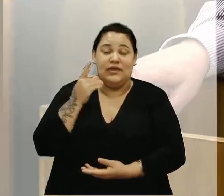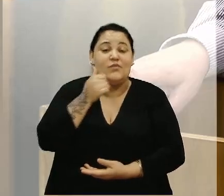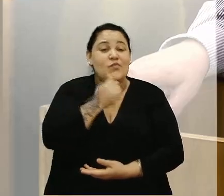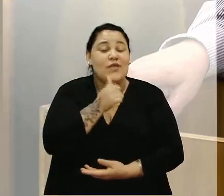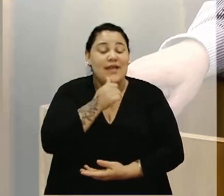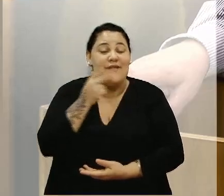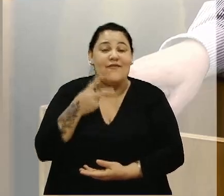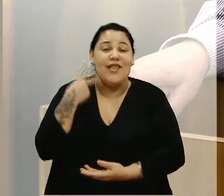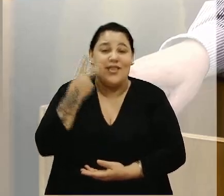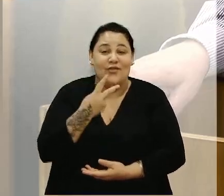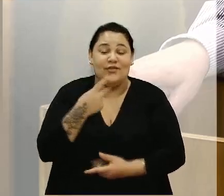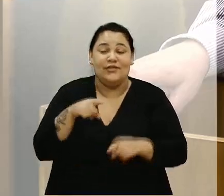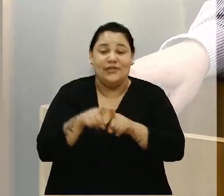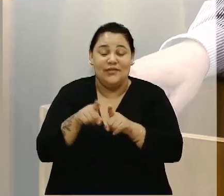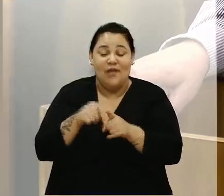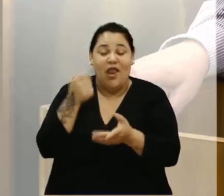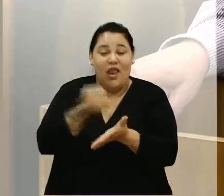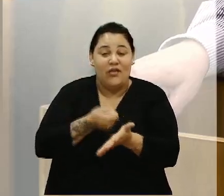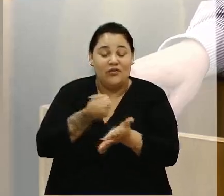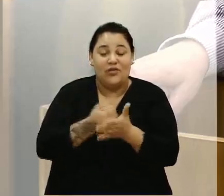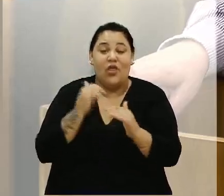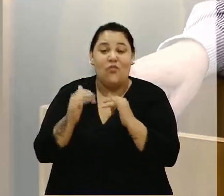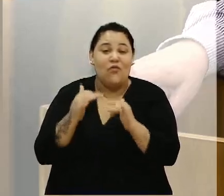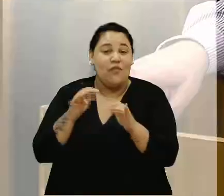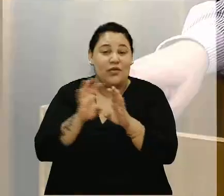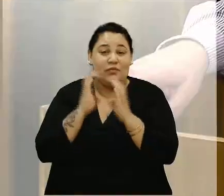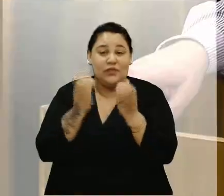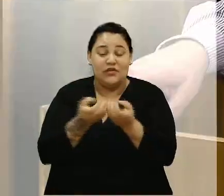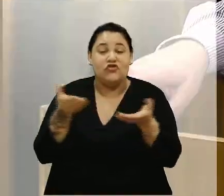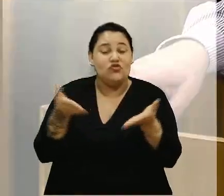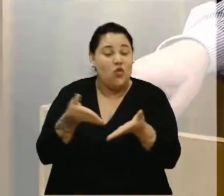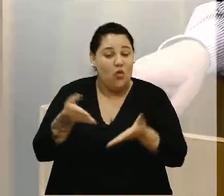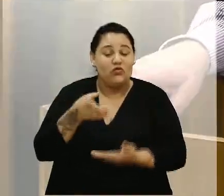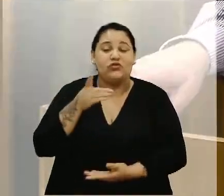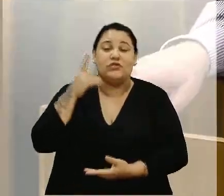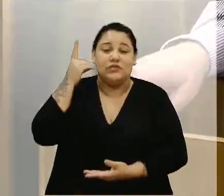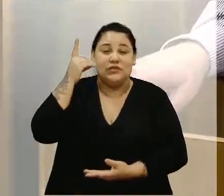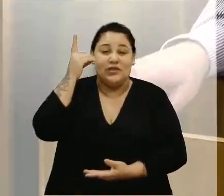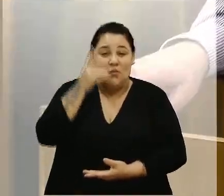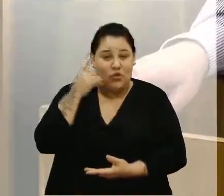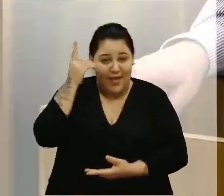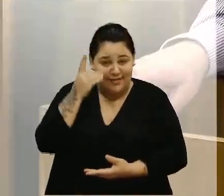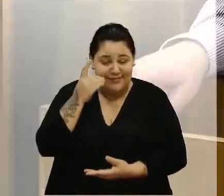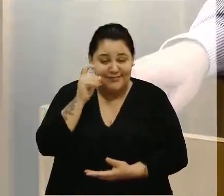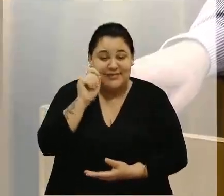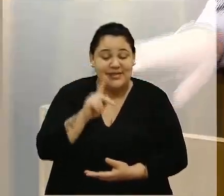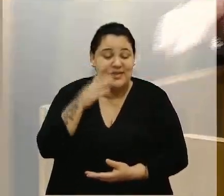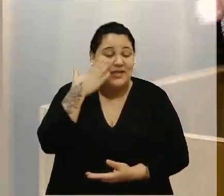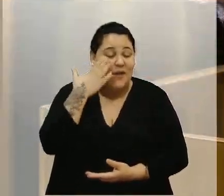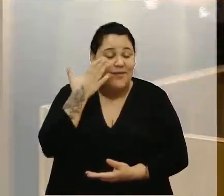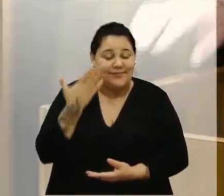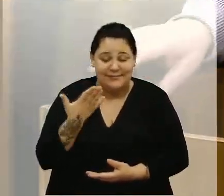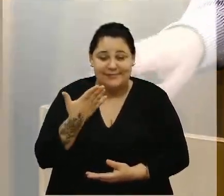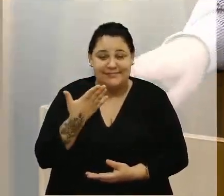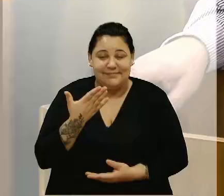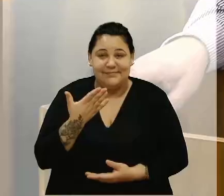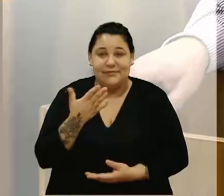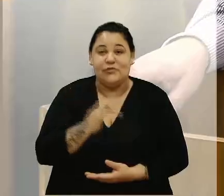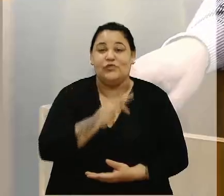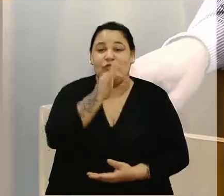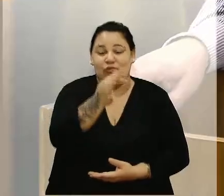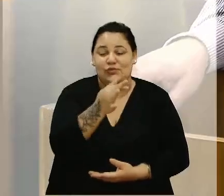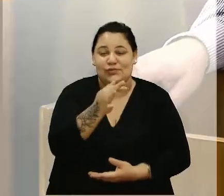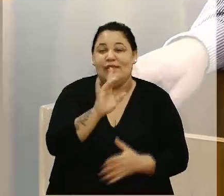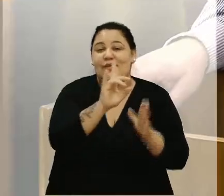vereadora, a lutadora do movimento comunitário, hoje deputada, quem sabe onde estará amanhã ou